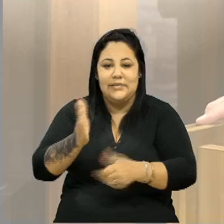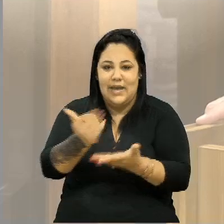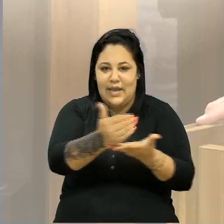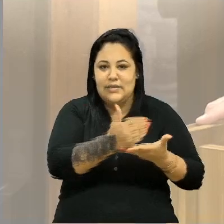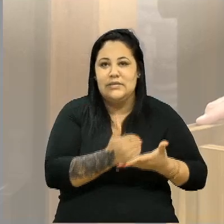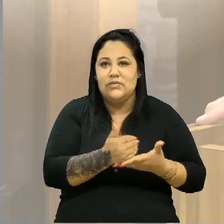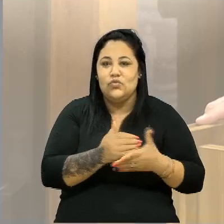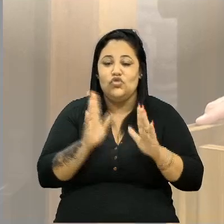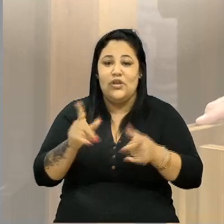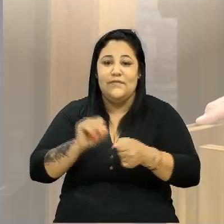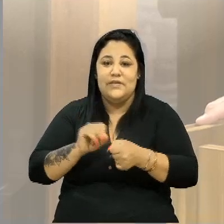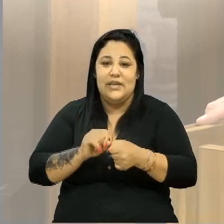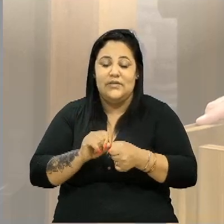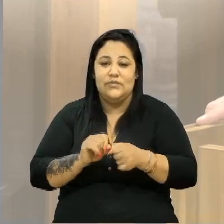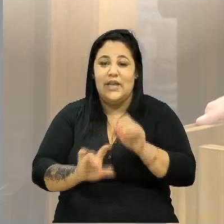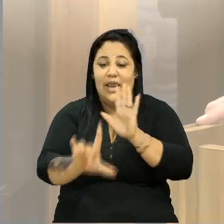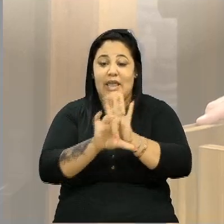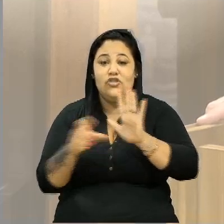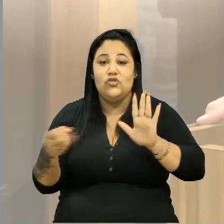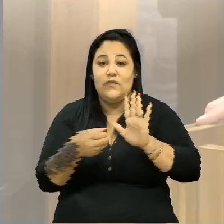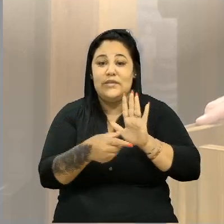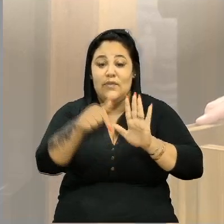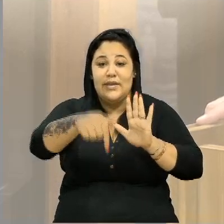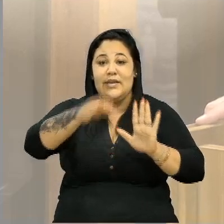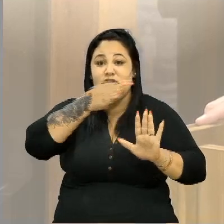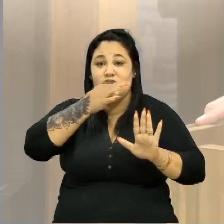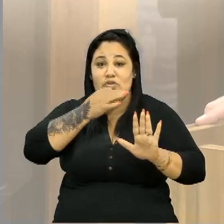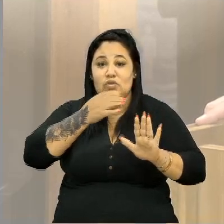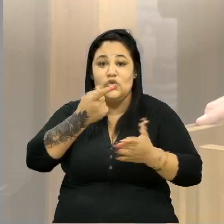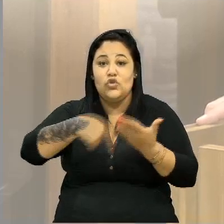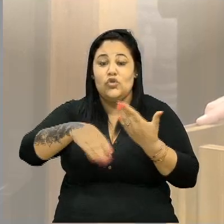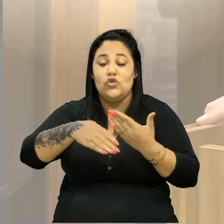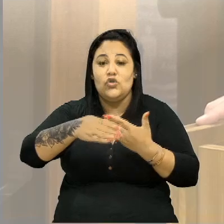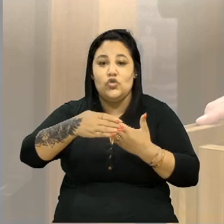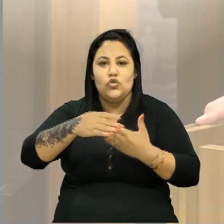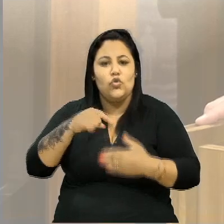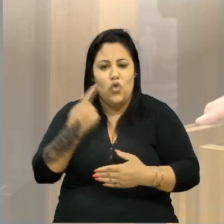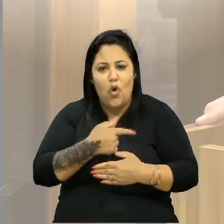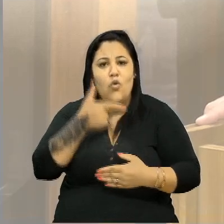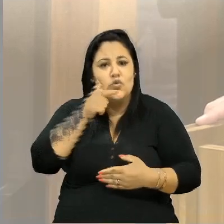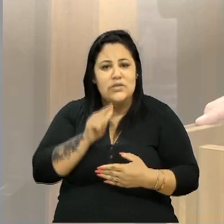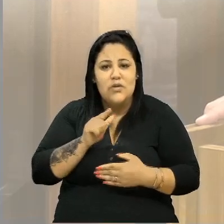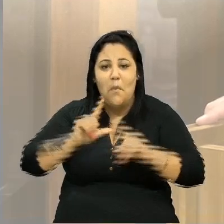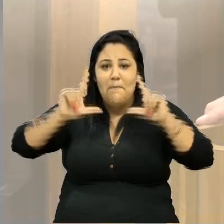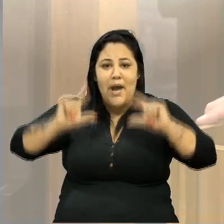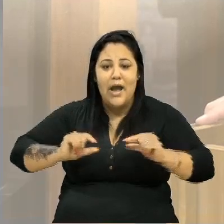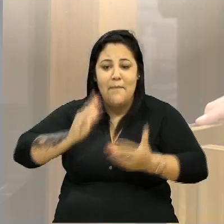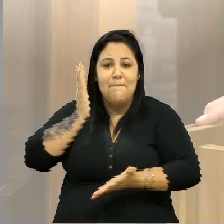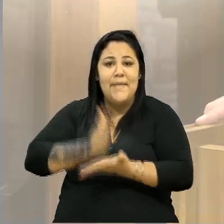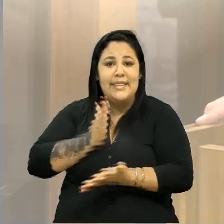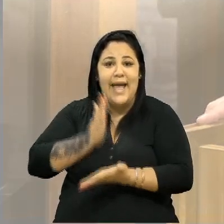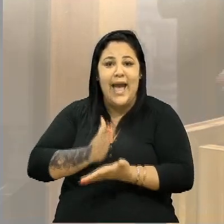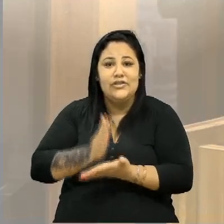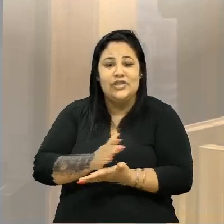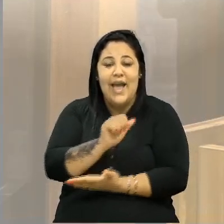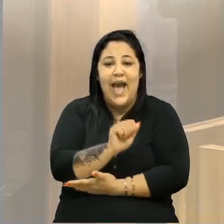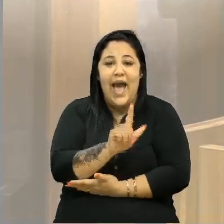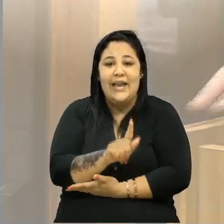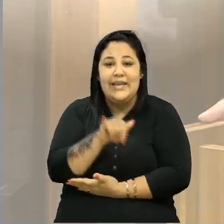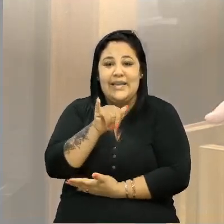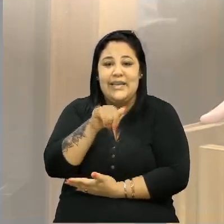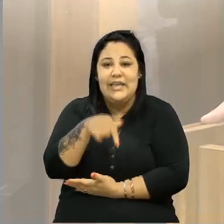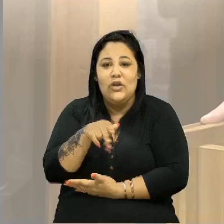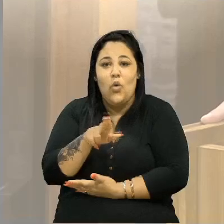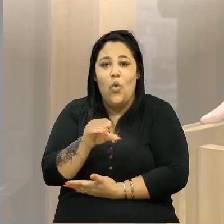na Lei de Inovação de Caxias do Sul, onde a gente baixou pela metade o valor da alíquota de 4% para 2% e